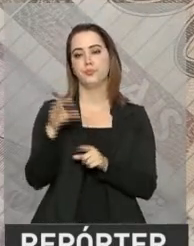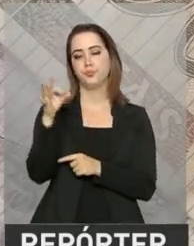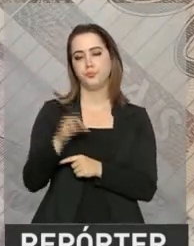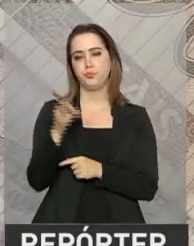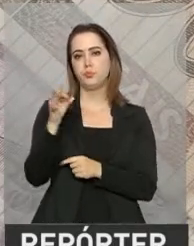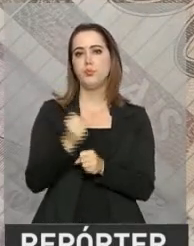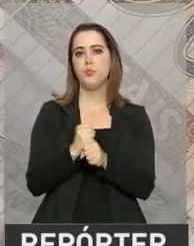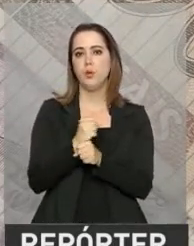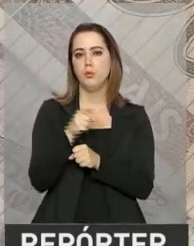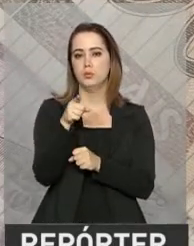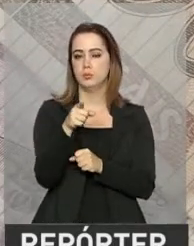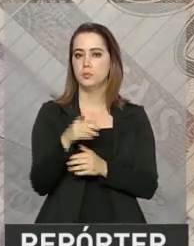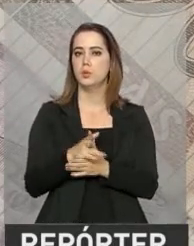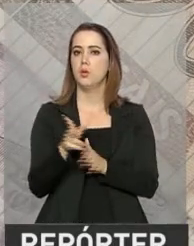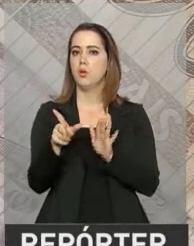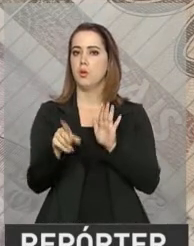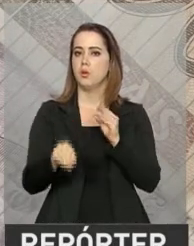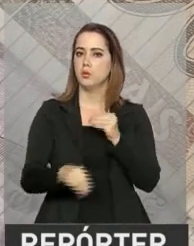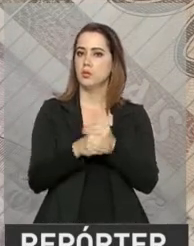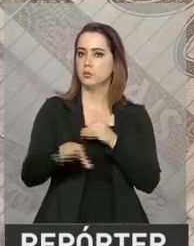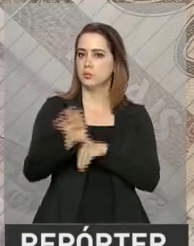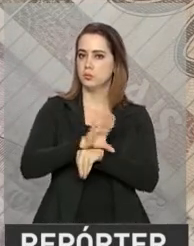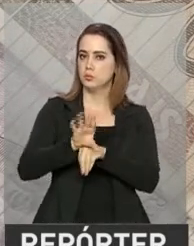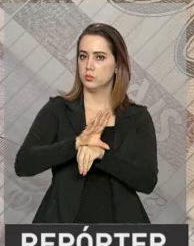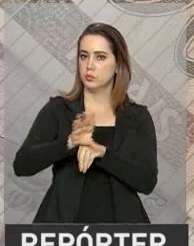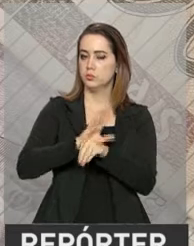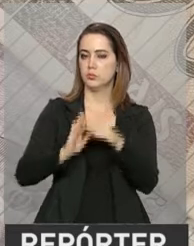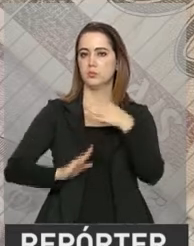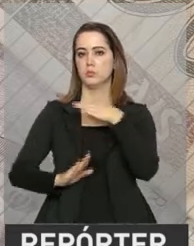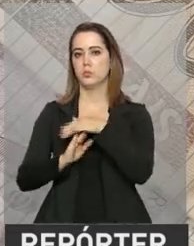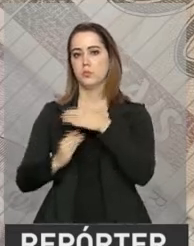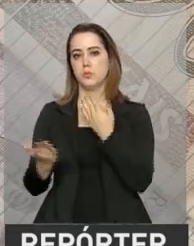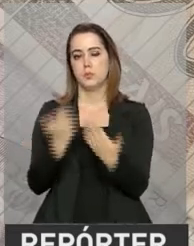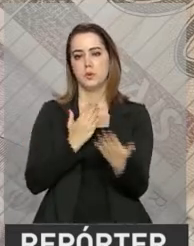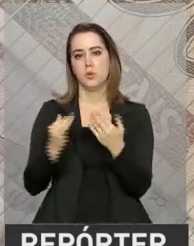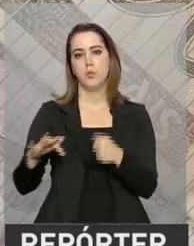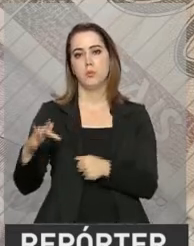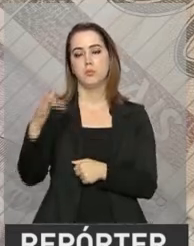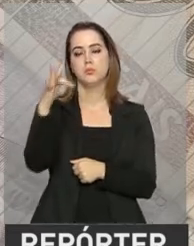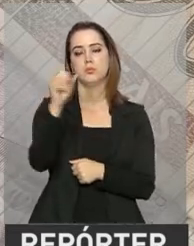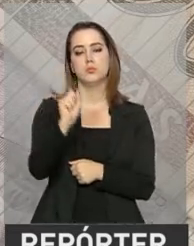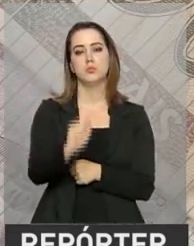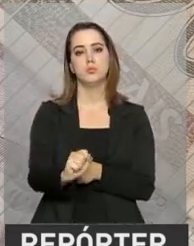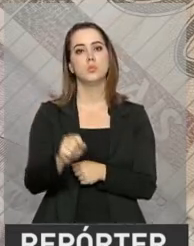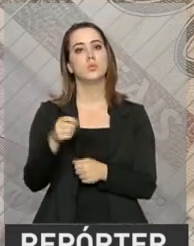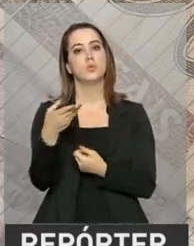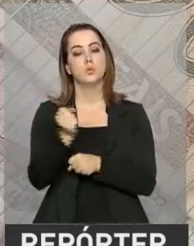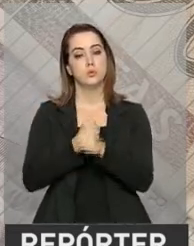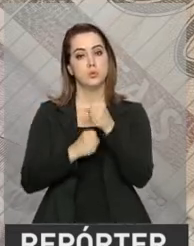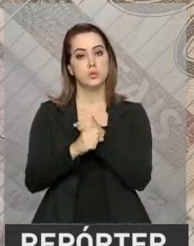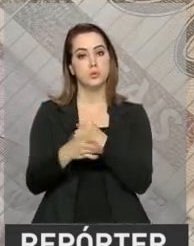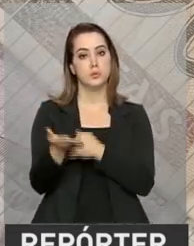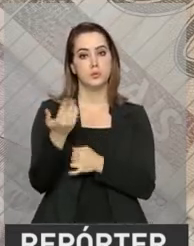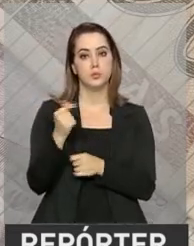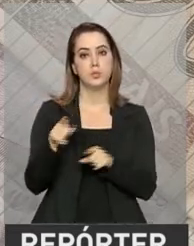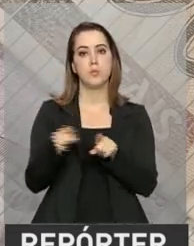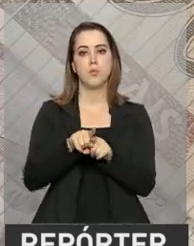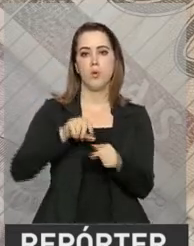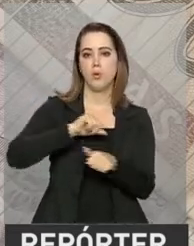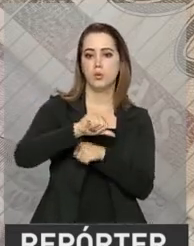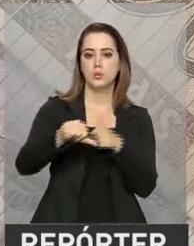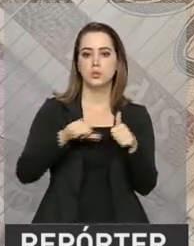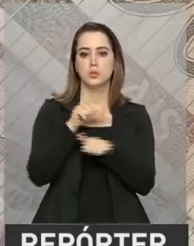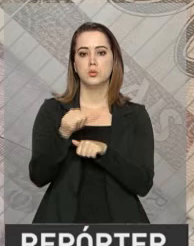nos próximos 20 anos, de acordo com a inflação do ano anterior. Muda o cálculo do gasto mínimo com educação e